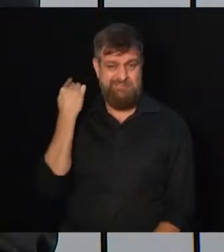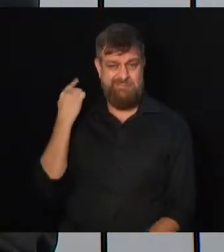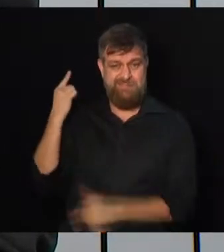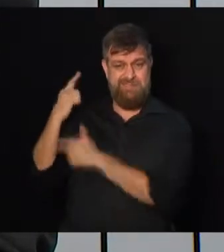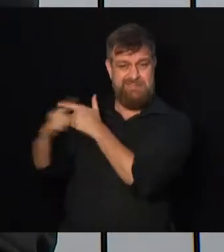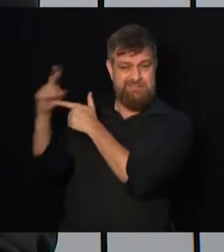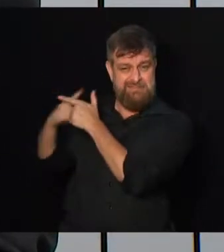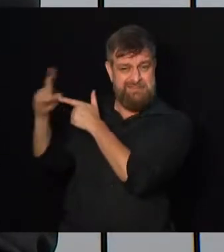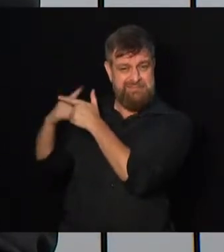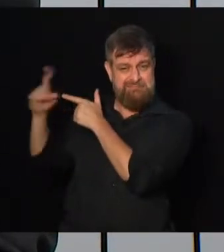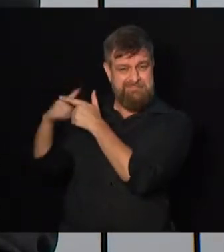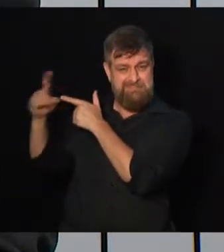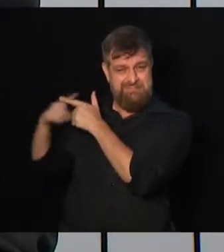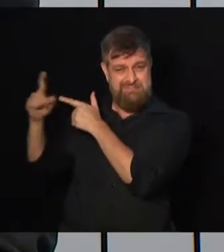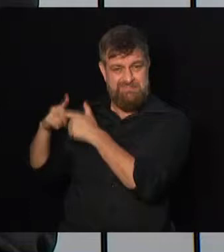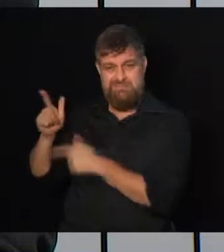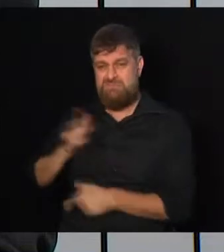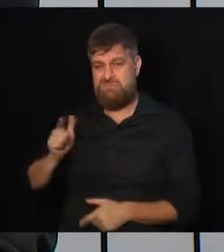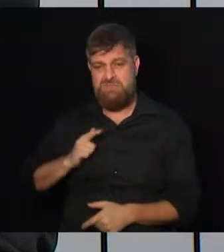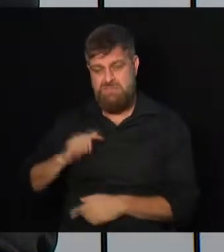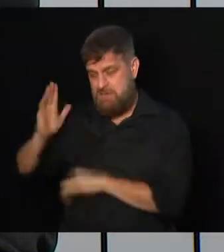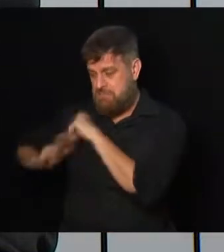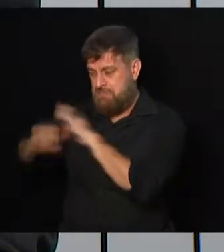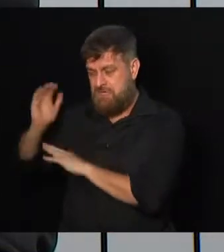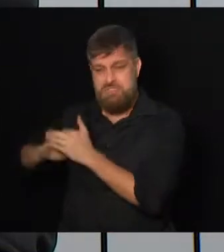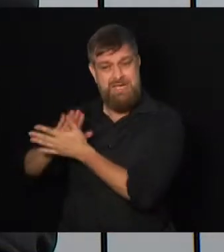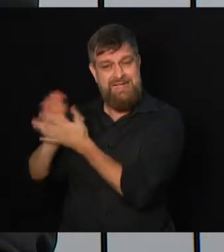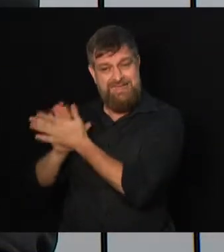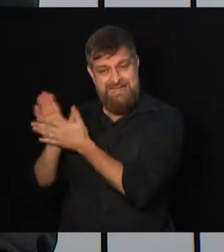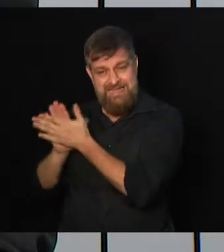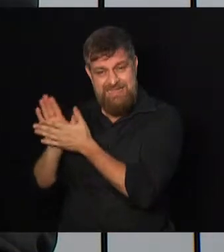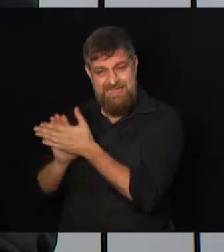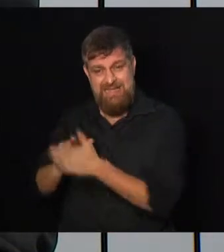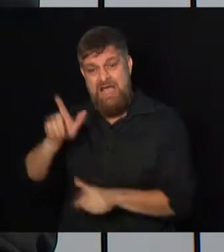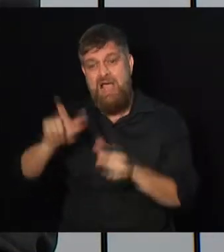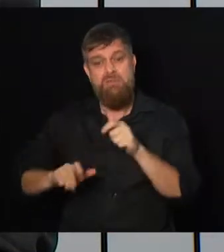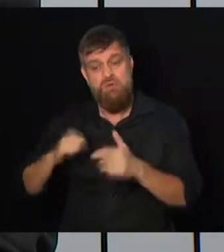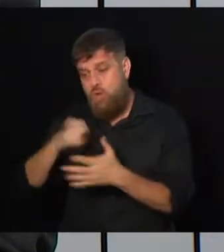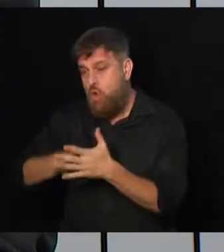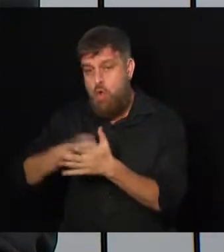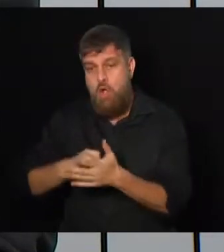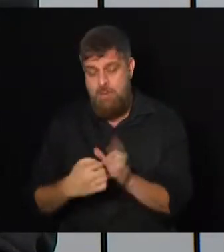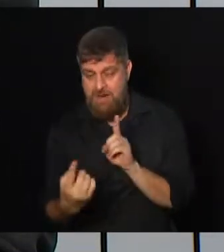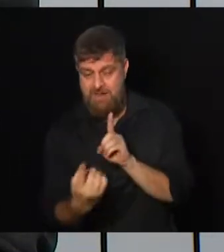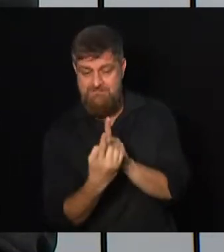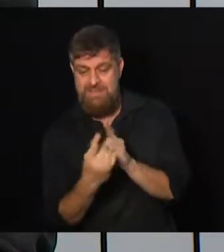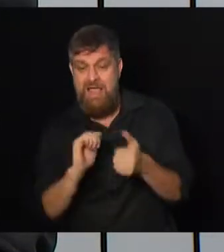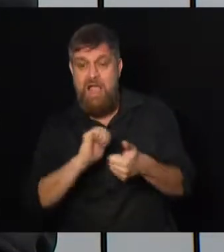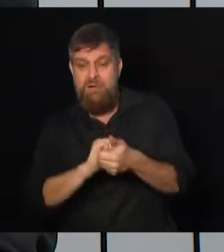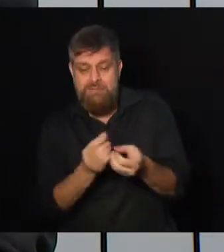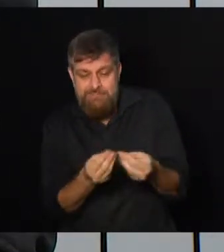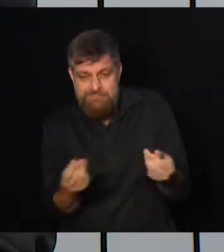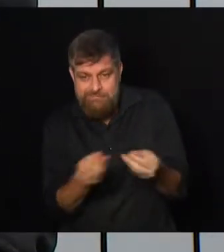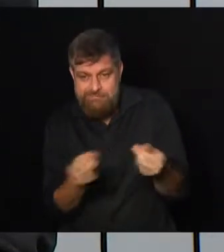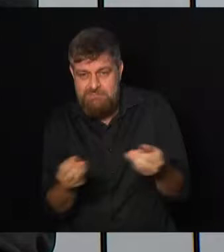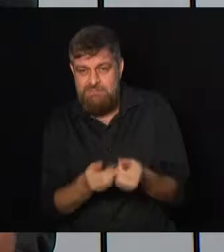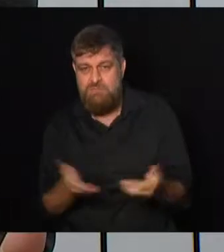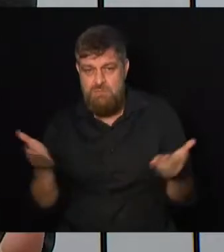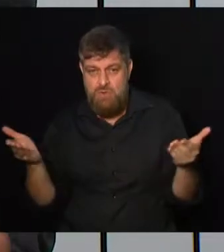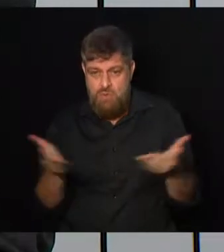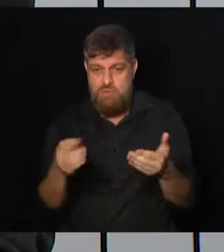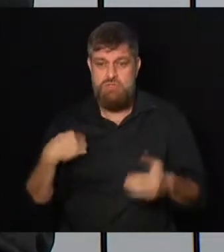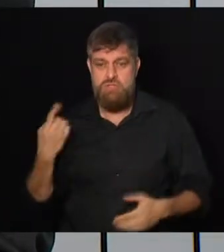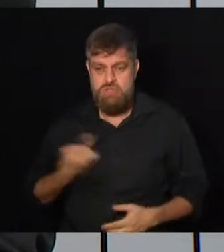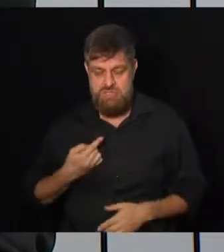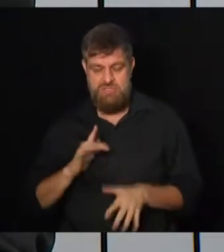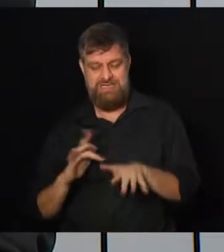problemas tinham, as medidas não foram tomadas e as pessoas hoje cobram qualidade no atendimento. Então, dá no que deu aí. Quer dizer, hoje nós temos